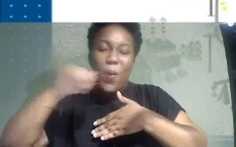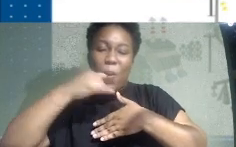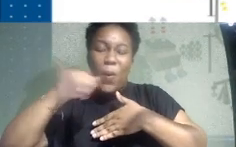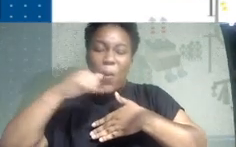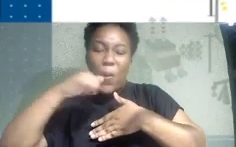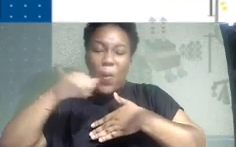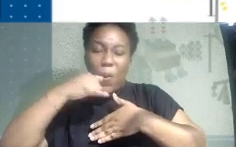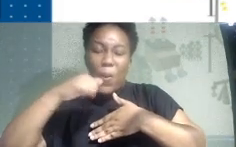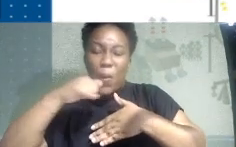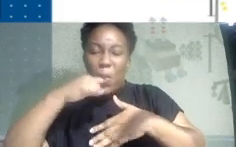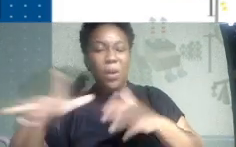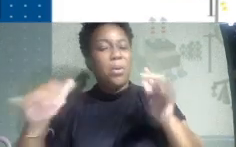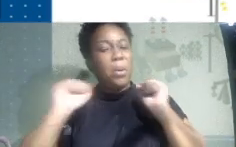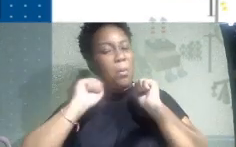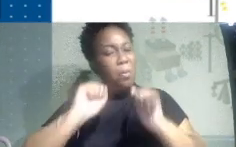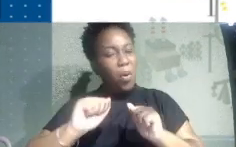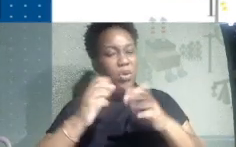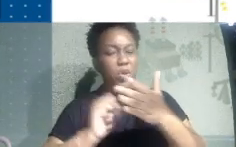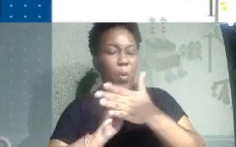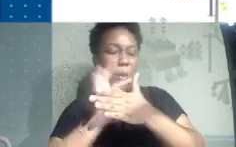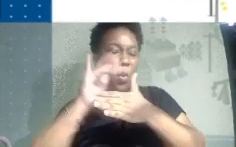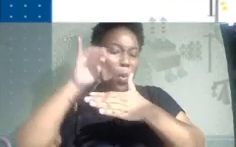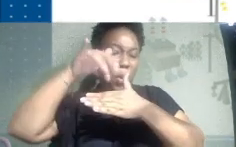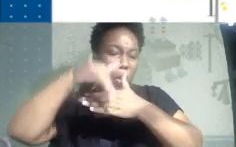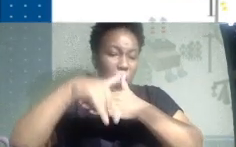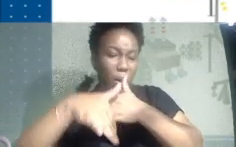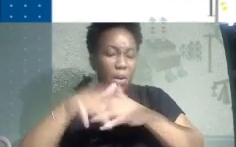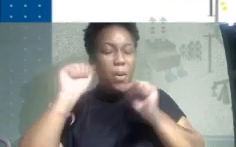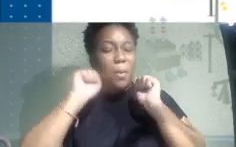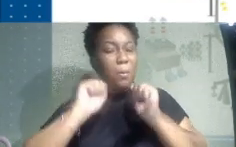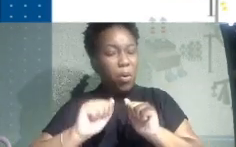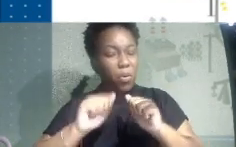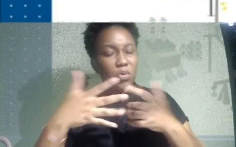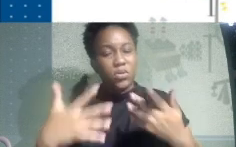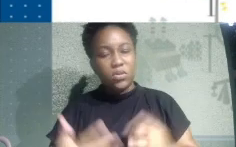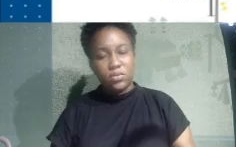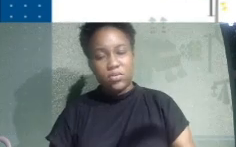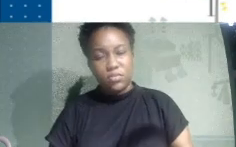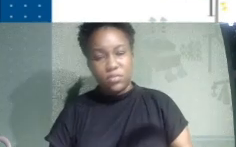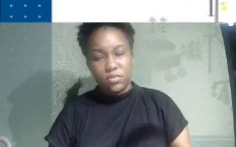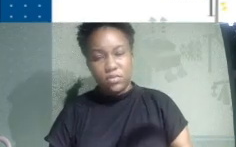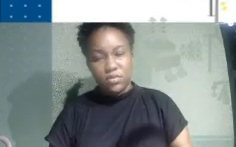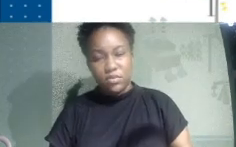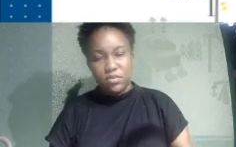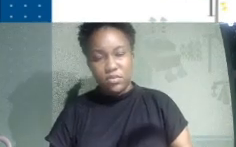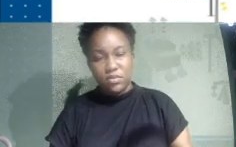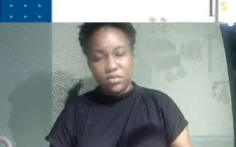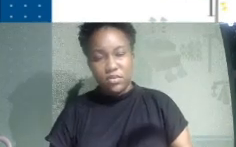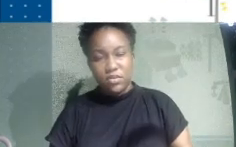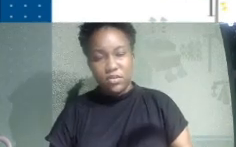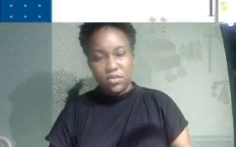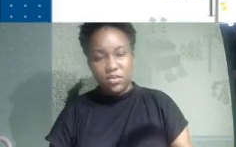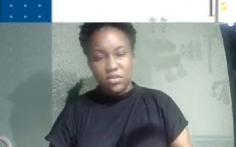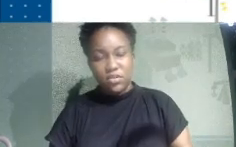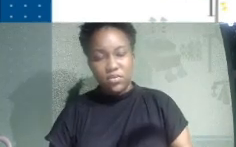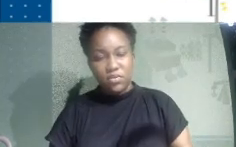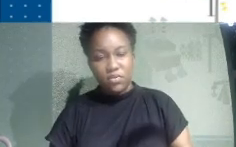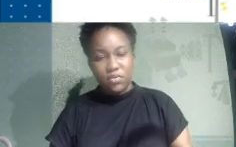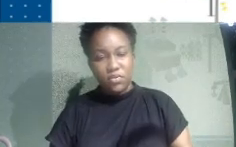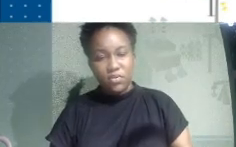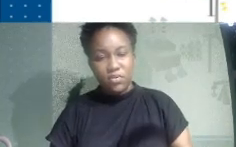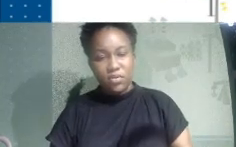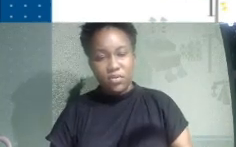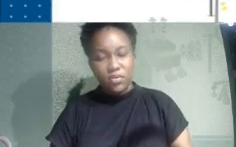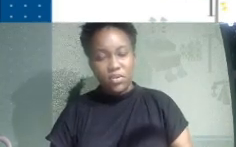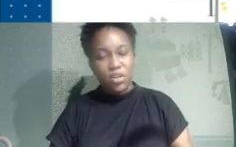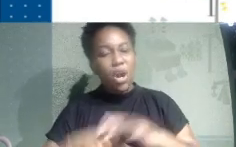usina termoelétrica, nós podemos ter uma usina nuclear, Desculpa, usina não, nós podemos... pode ser uma usina, né, no